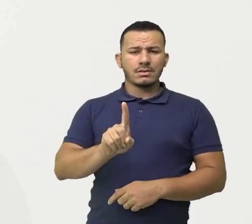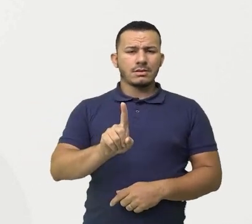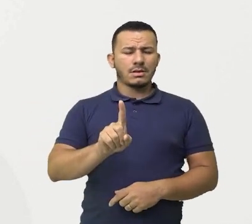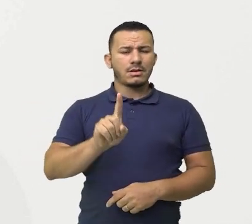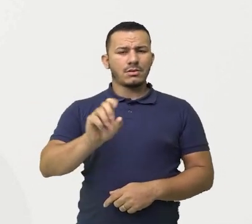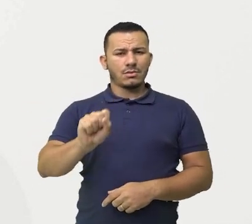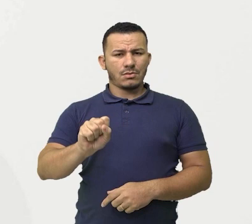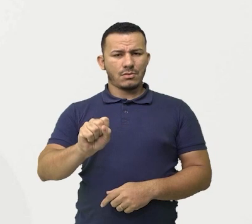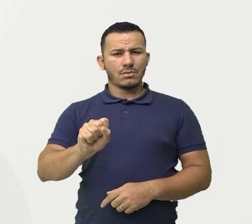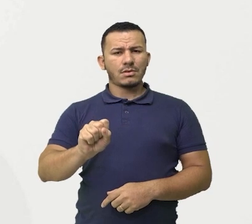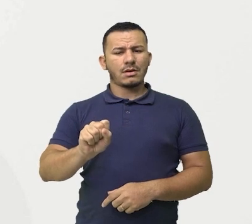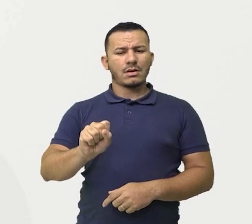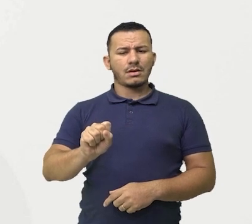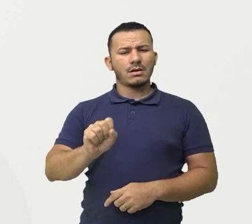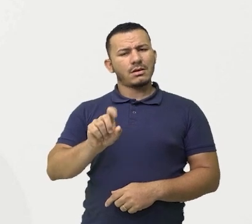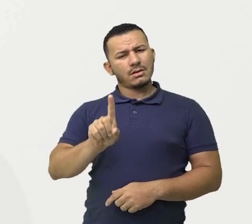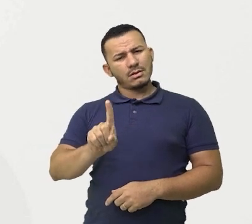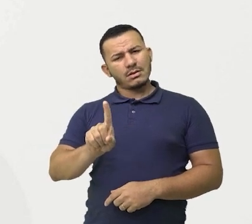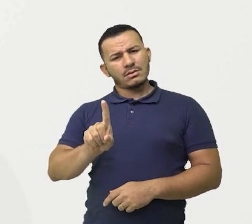R$182.